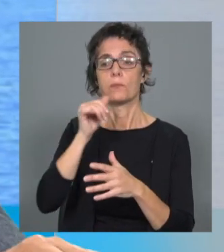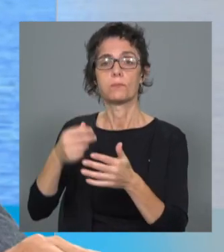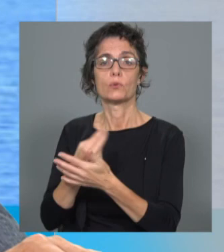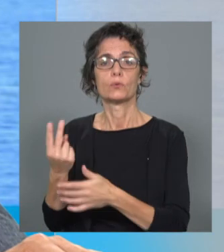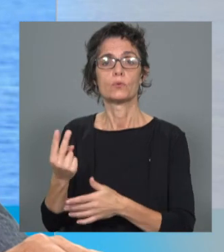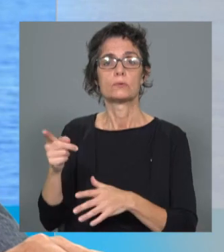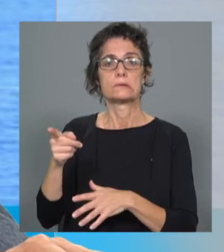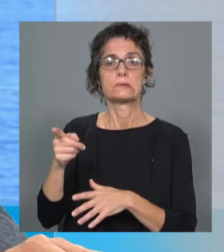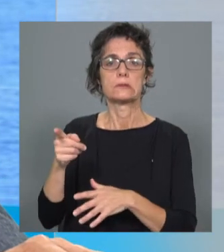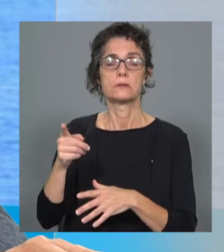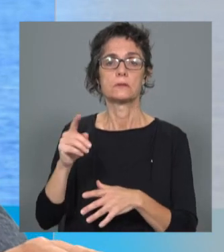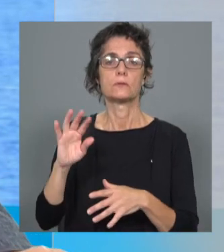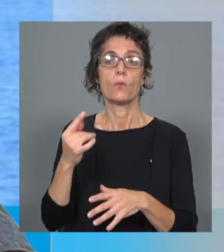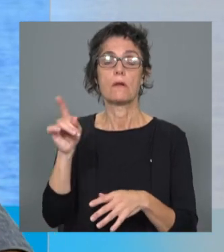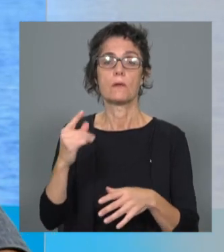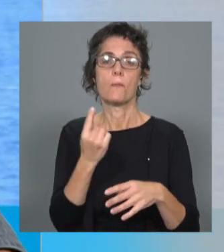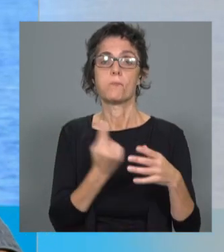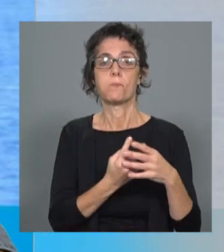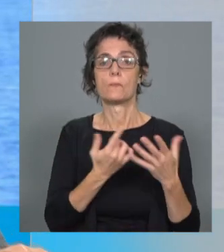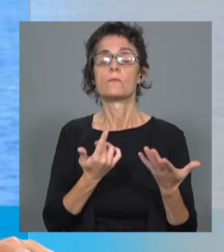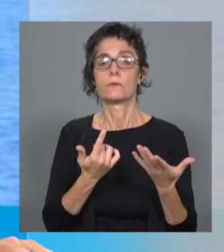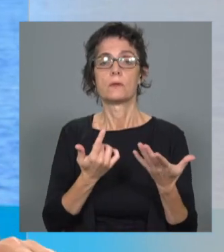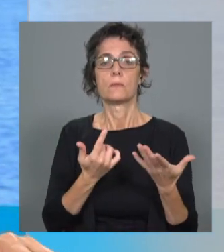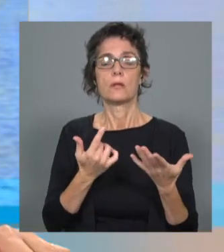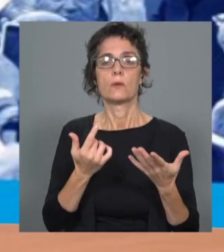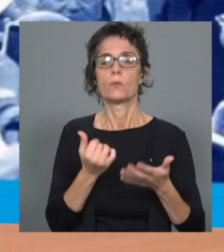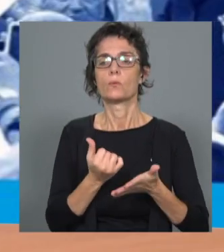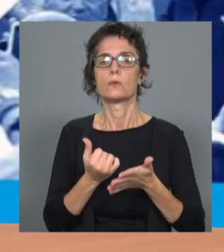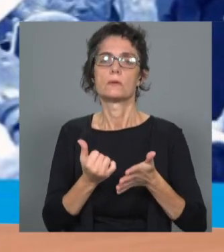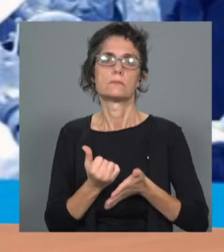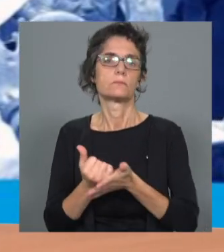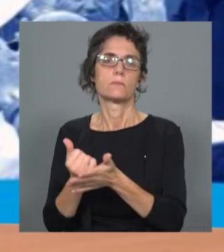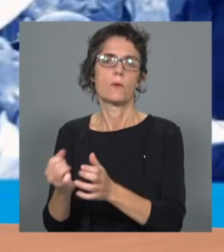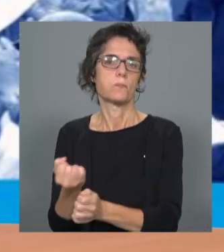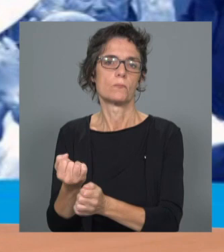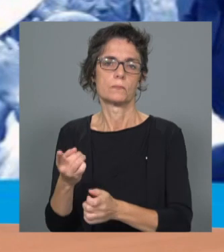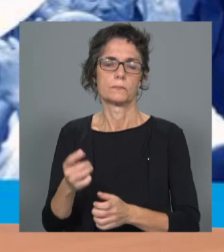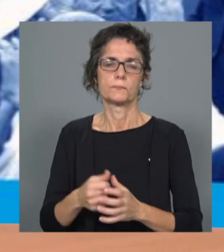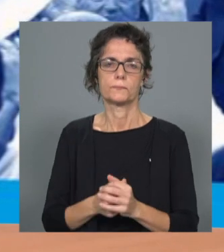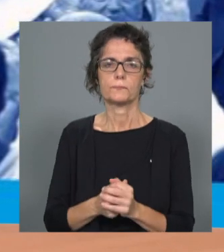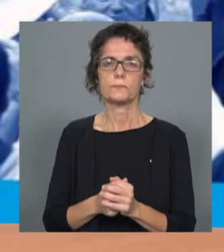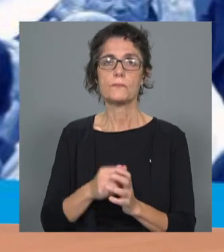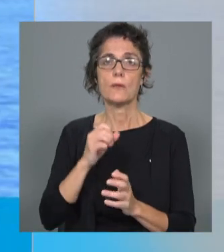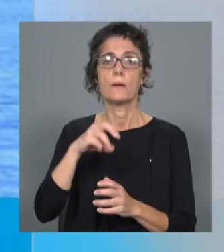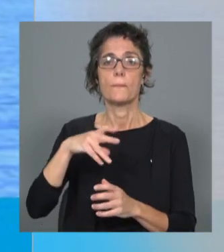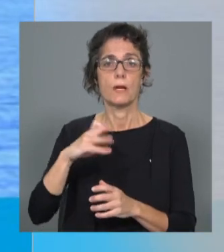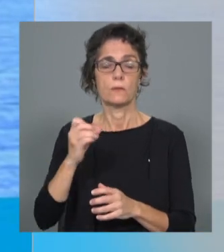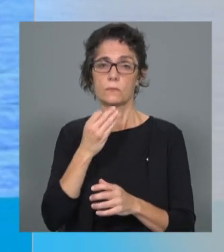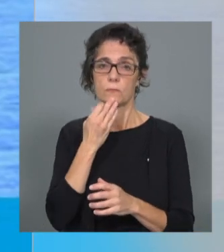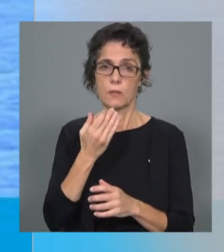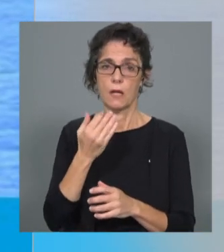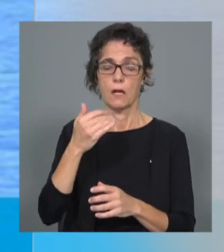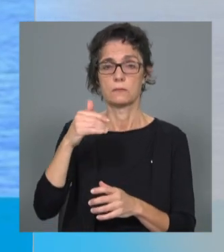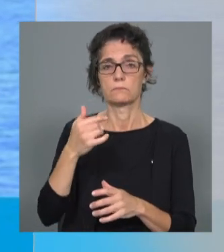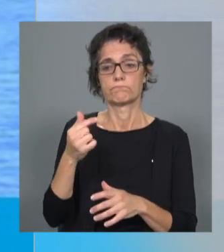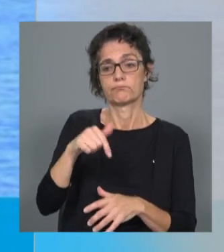a permanecer em confinamento. Marco, boa tarde. Boa tarde. Obrigado por estar no programa Eclésia, pela disponibilidade em partilhar